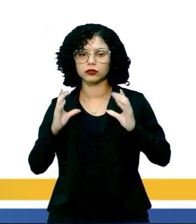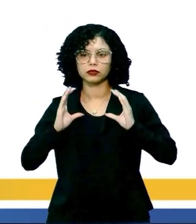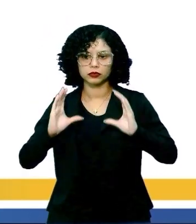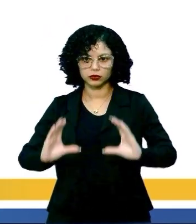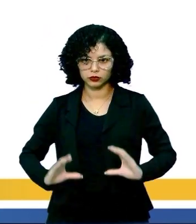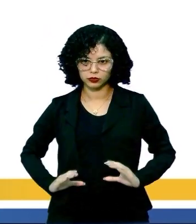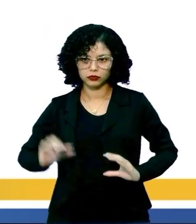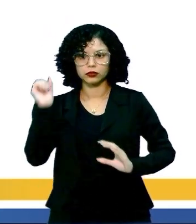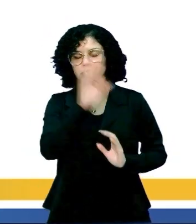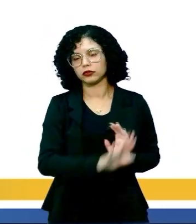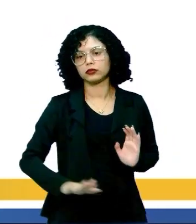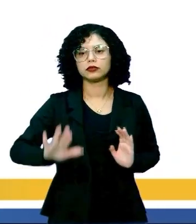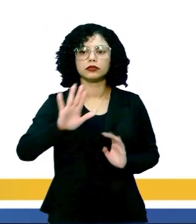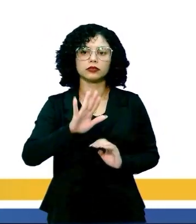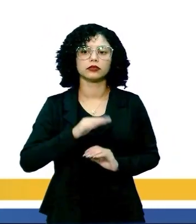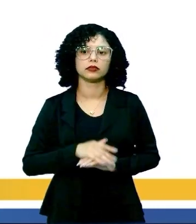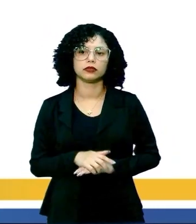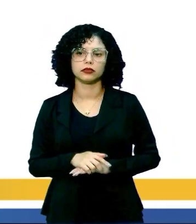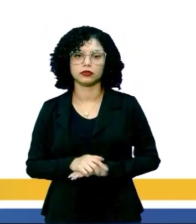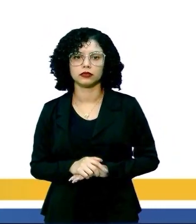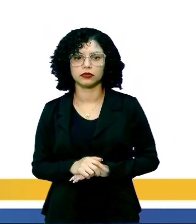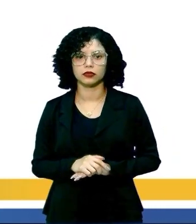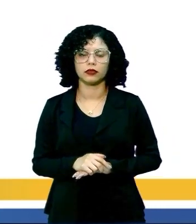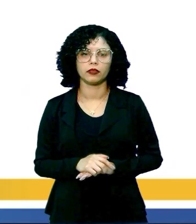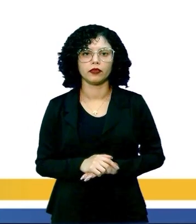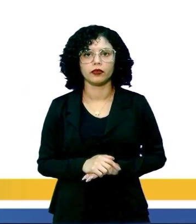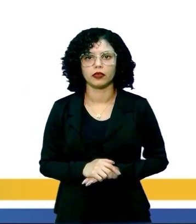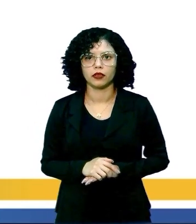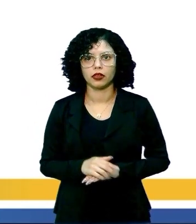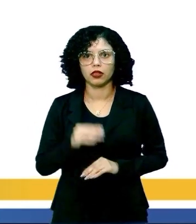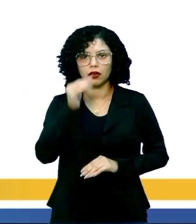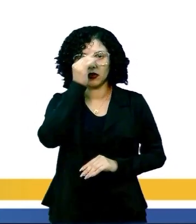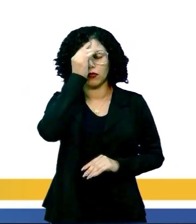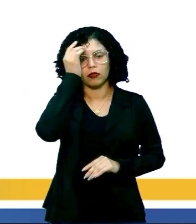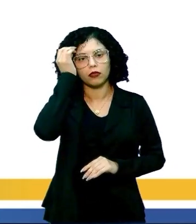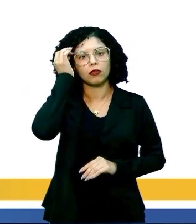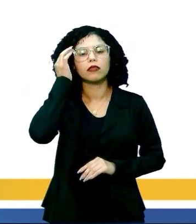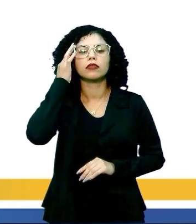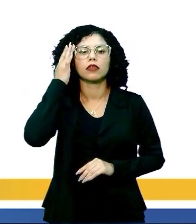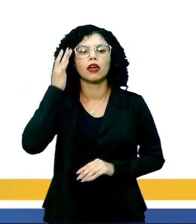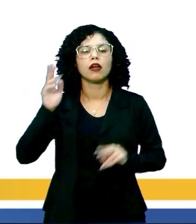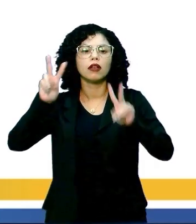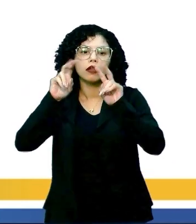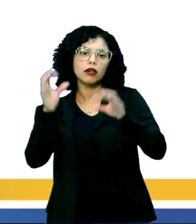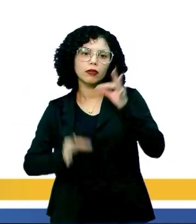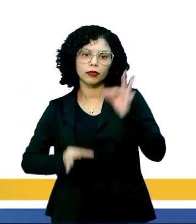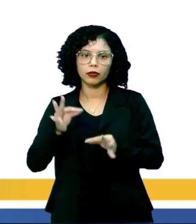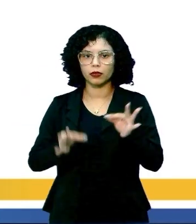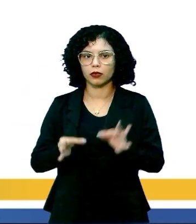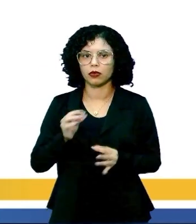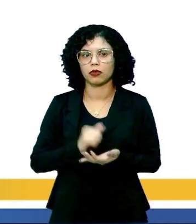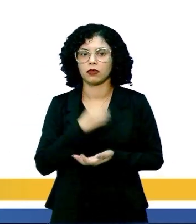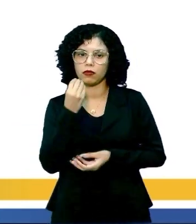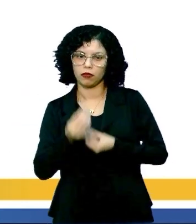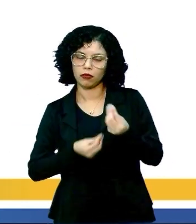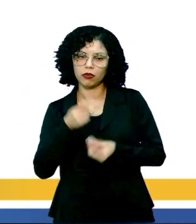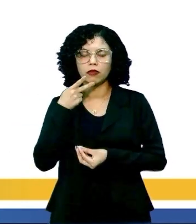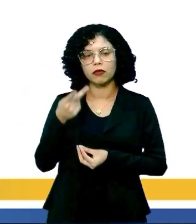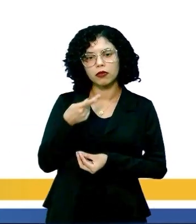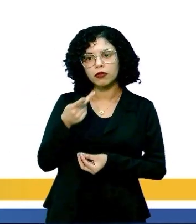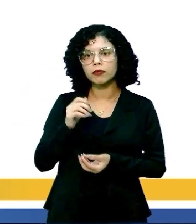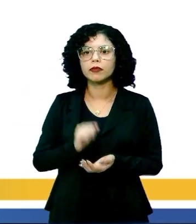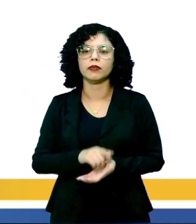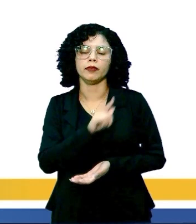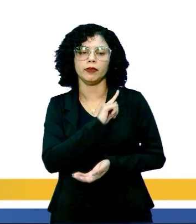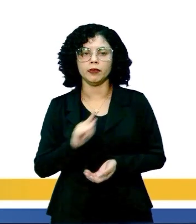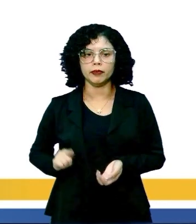interesses gerais da nação, ou seja, dos cidadãos. No termo jurídico, como vocês estão vendo, é uma forma de